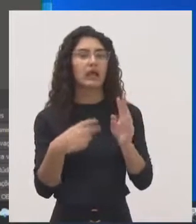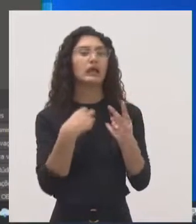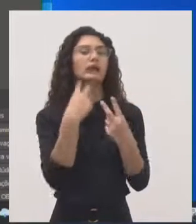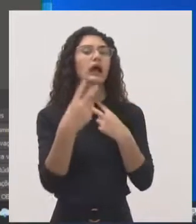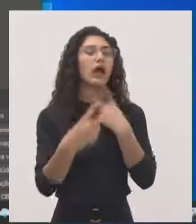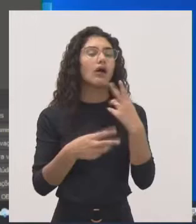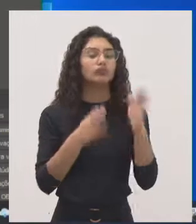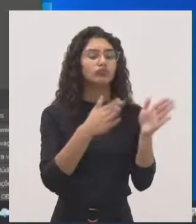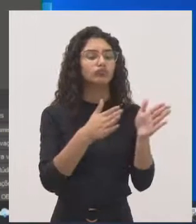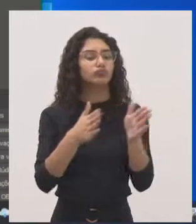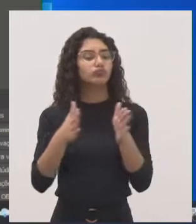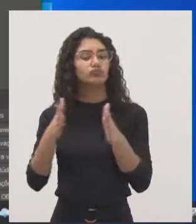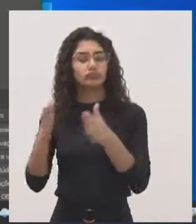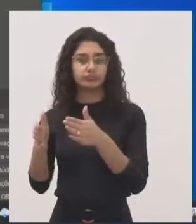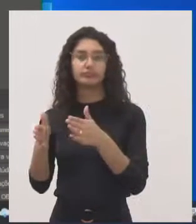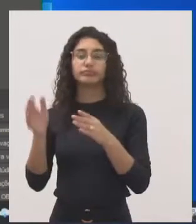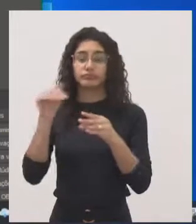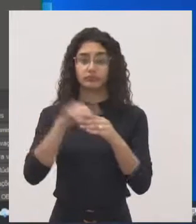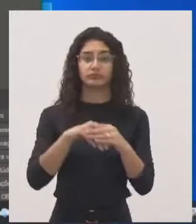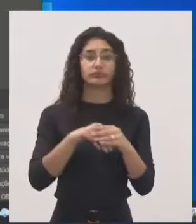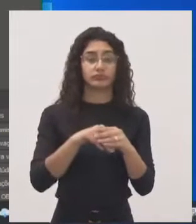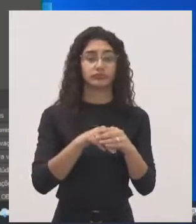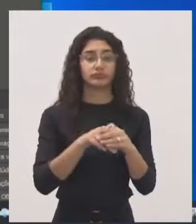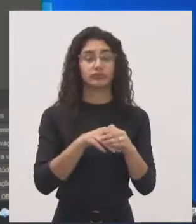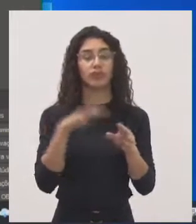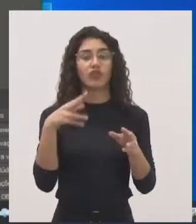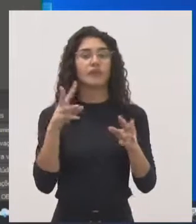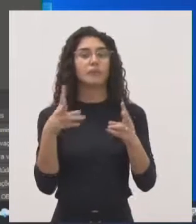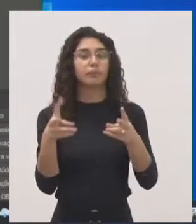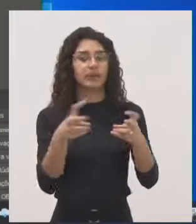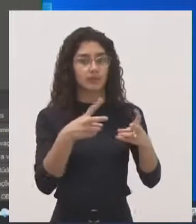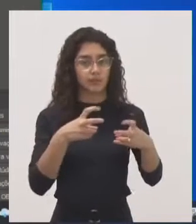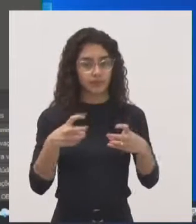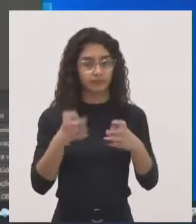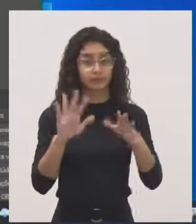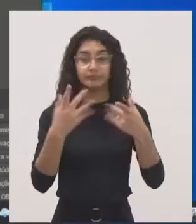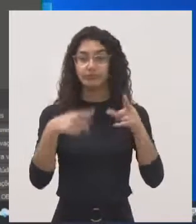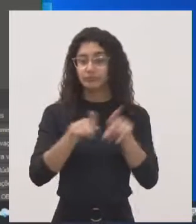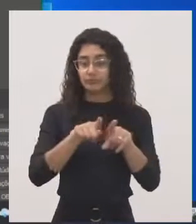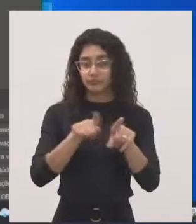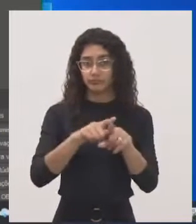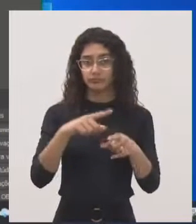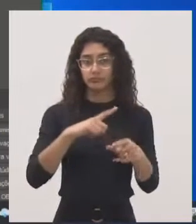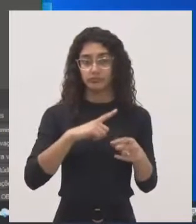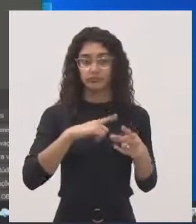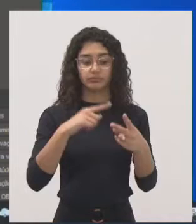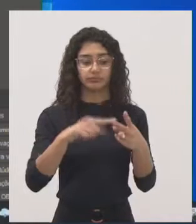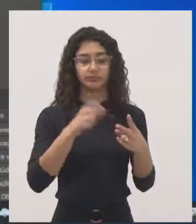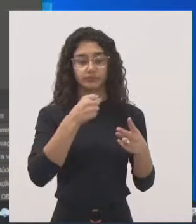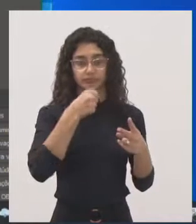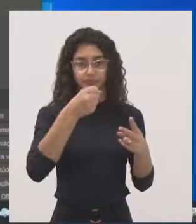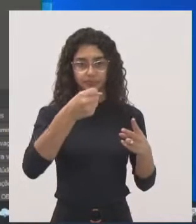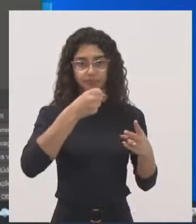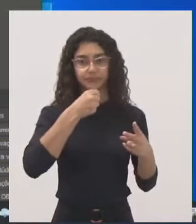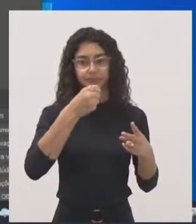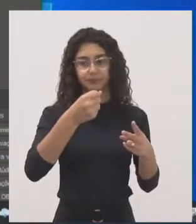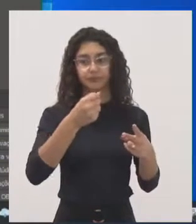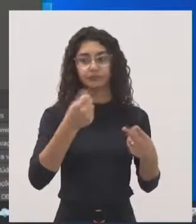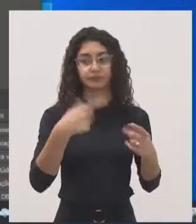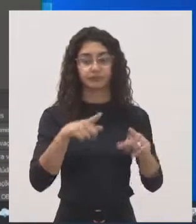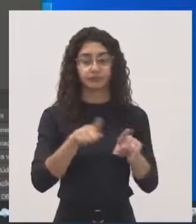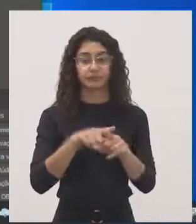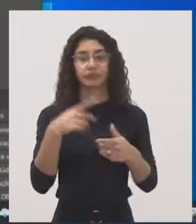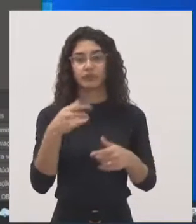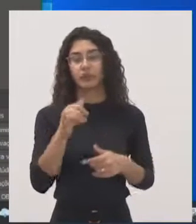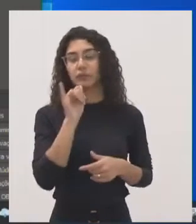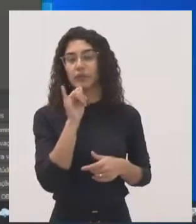alguma trilha aqui dentro, ele já vai reconhecer. E também a gente tem o microfone entrando aqui. Inclusive, pessoal,